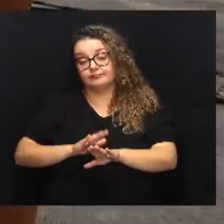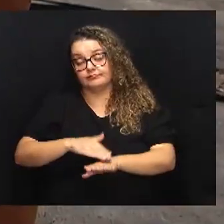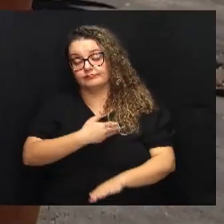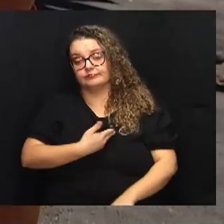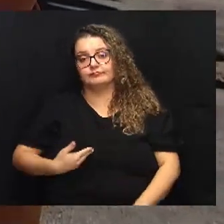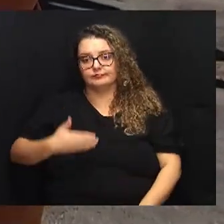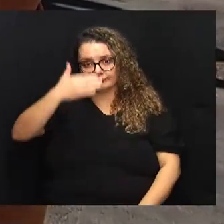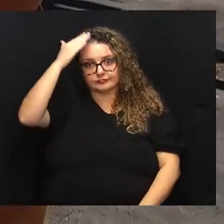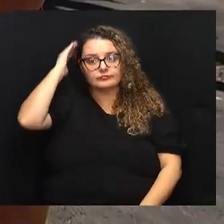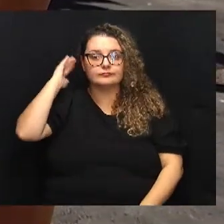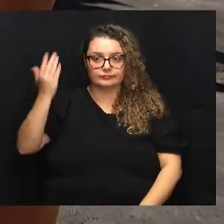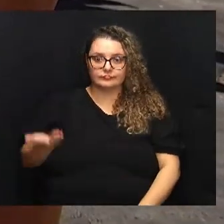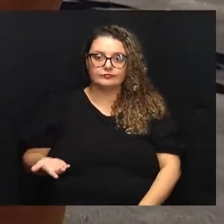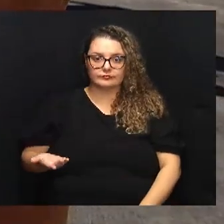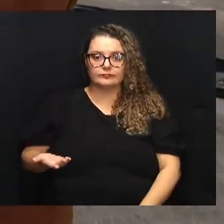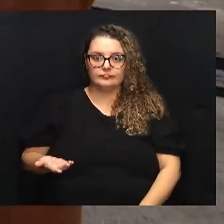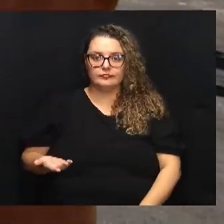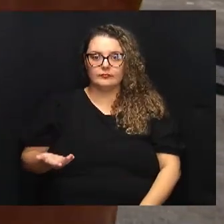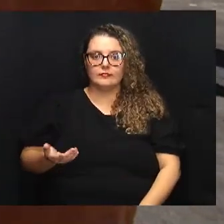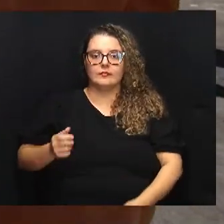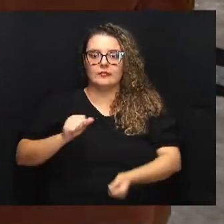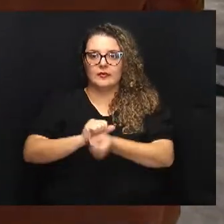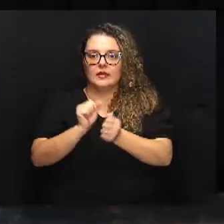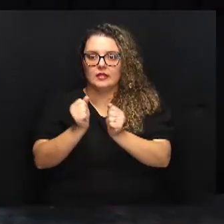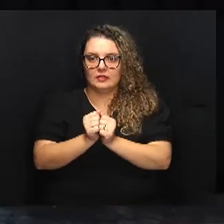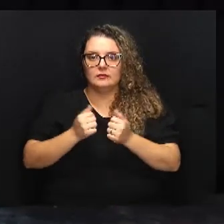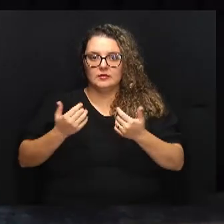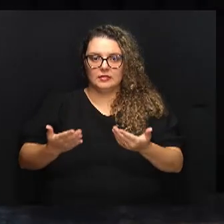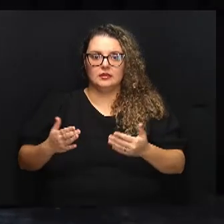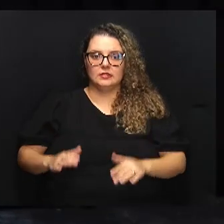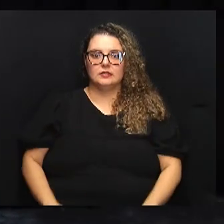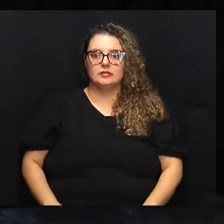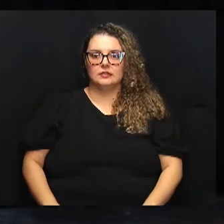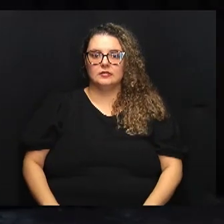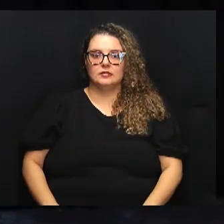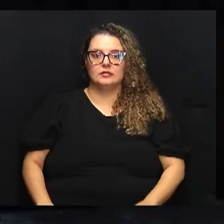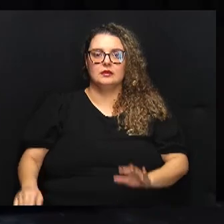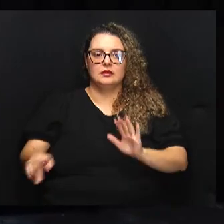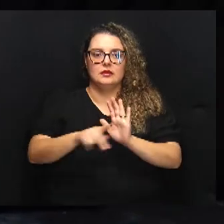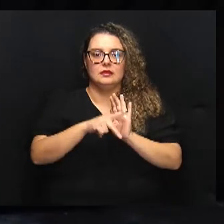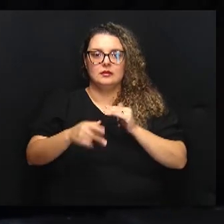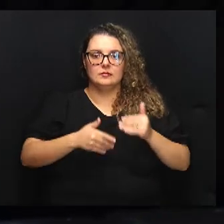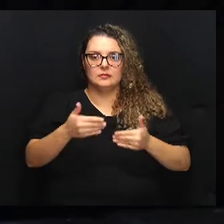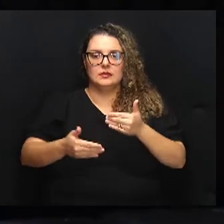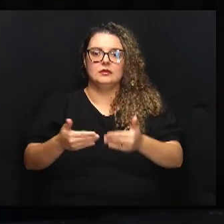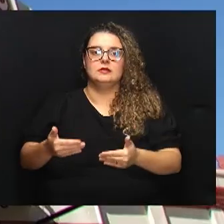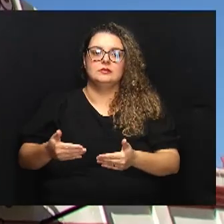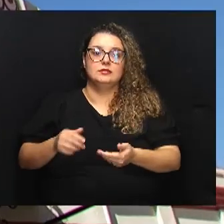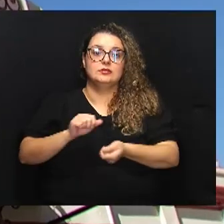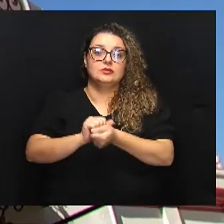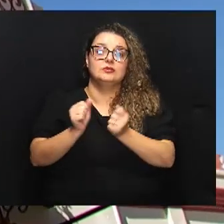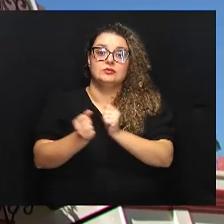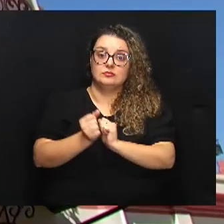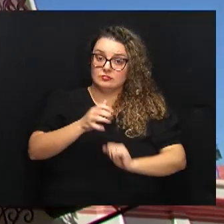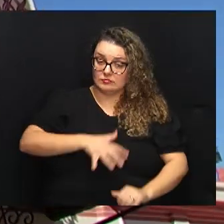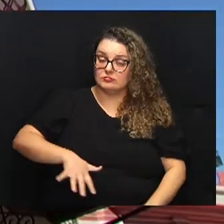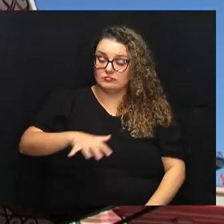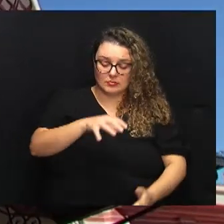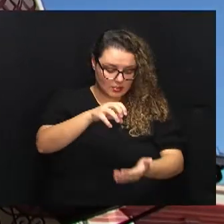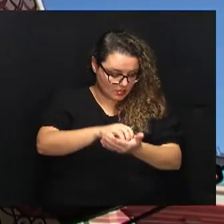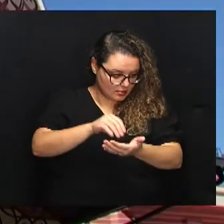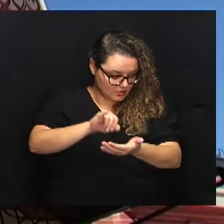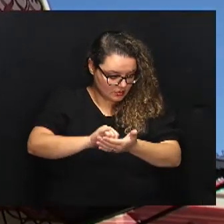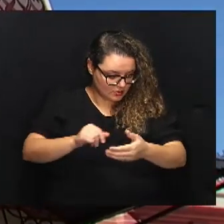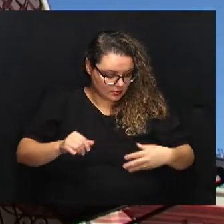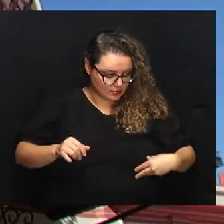Dário de restaurar isso e faz parte desse processo, inclusive, de requalificação da área central, começando por